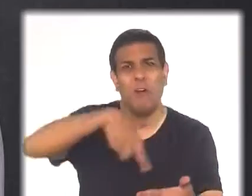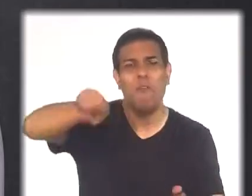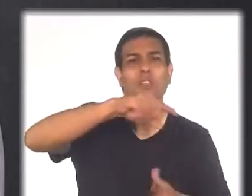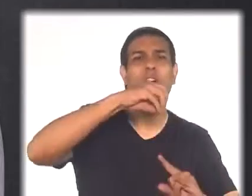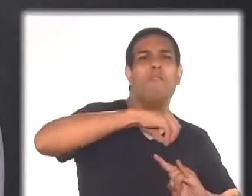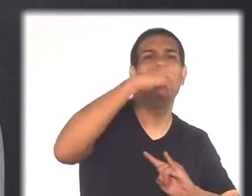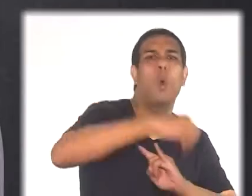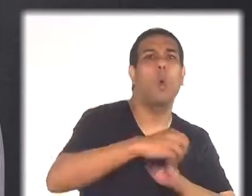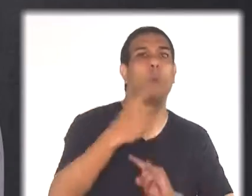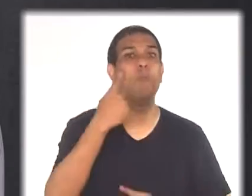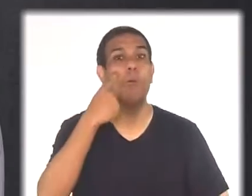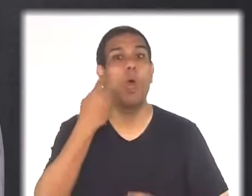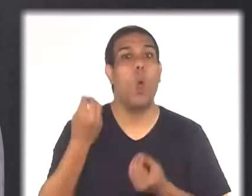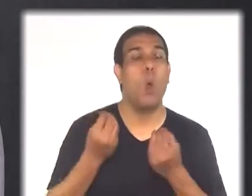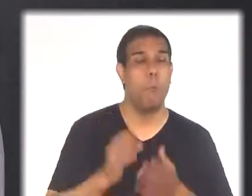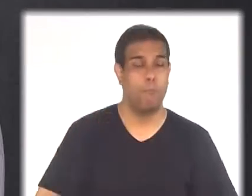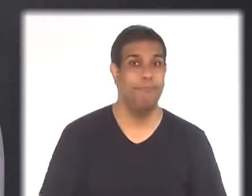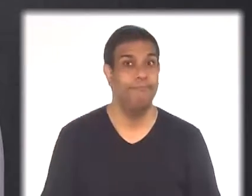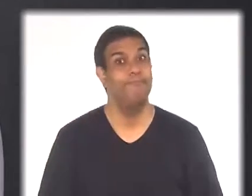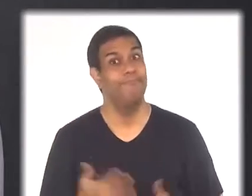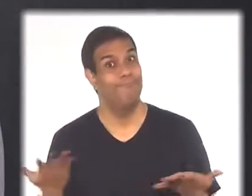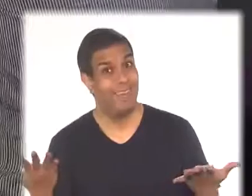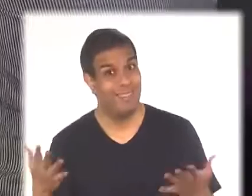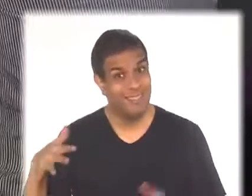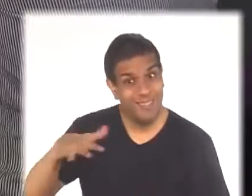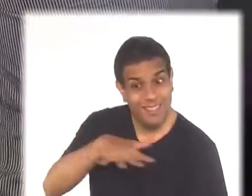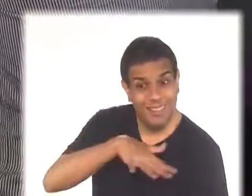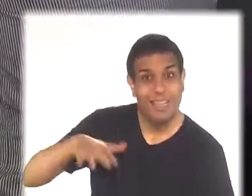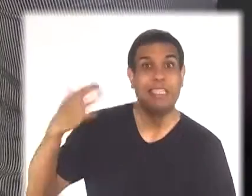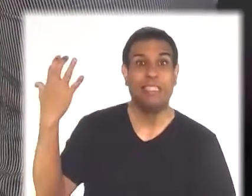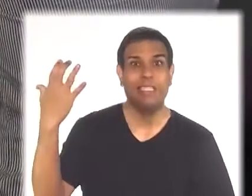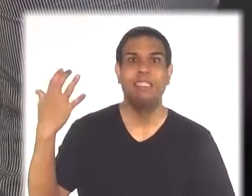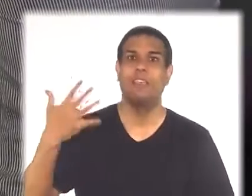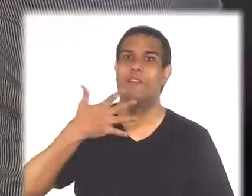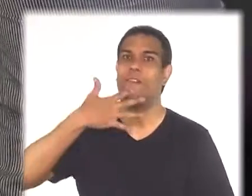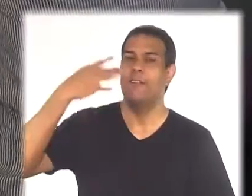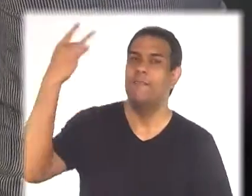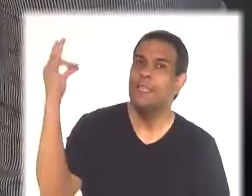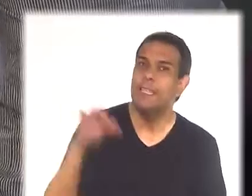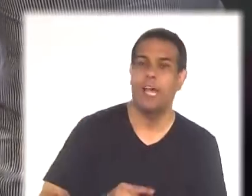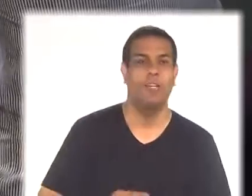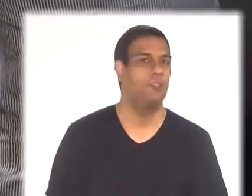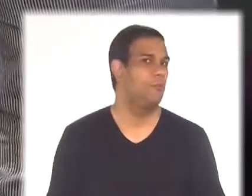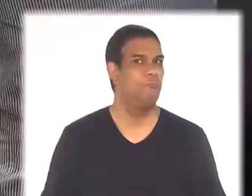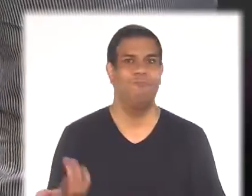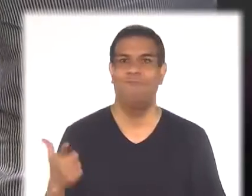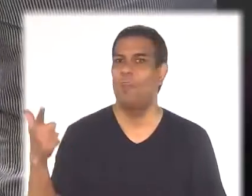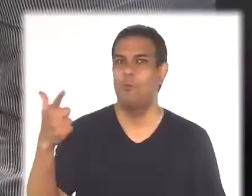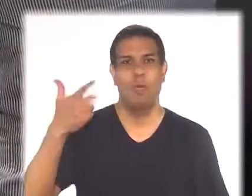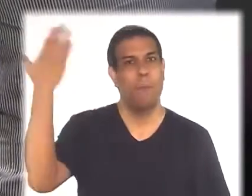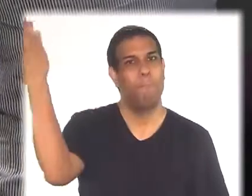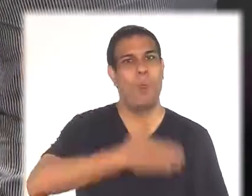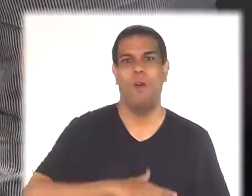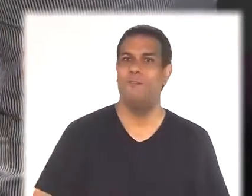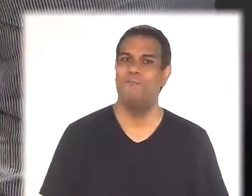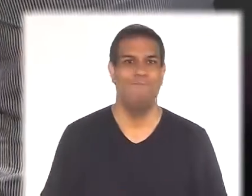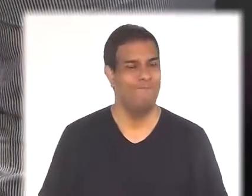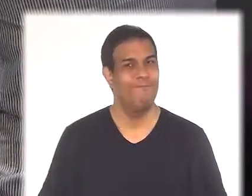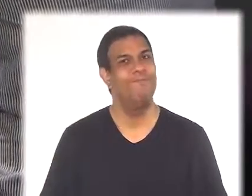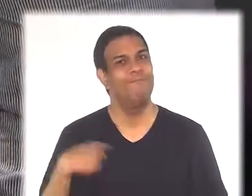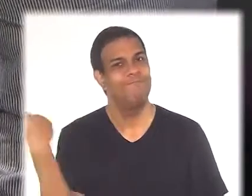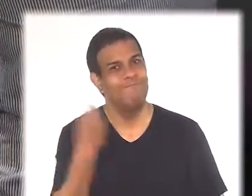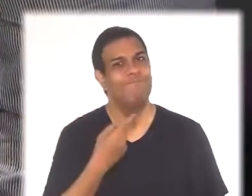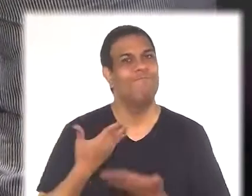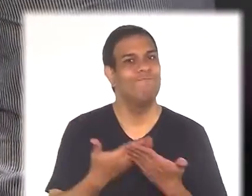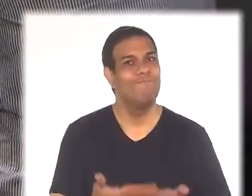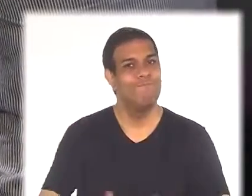longo? Como é que vocês têm visto isso? Então, do ponto de vista científico, eu tenho que ser bastante sincero. Nós não temos esses dados